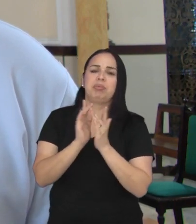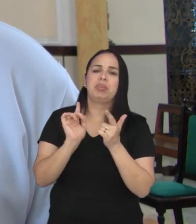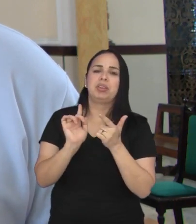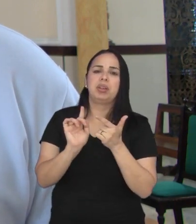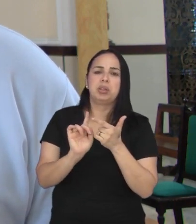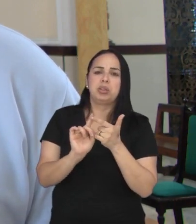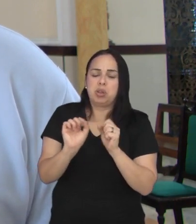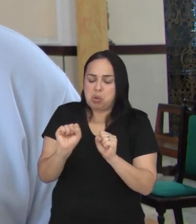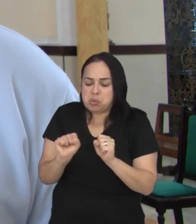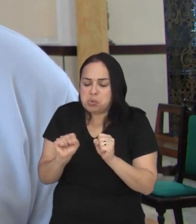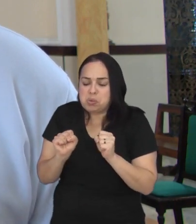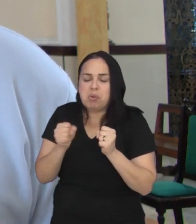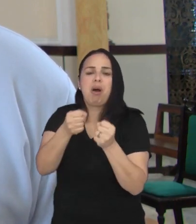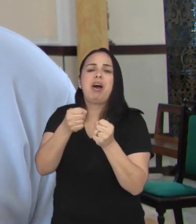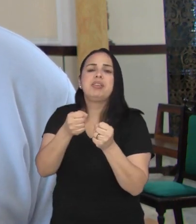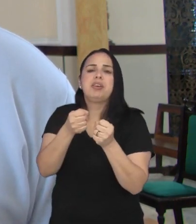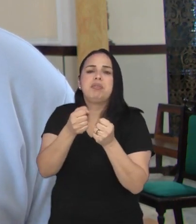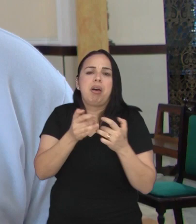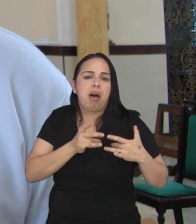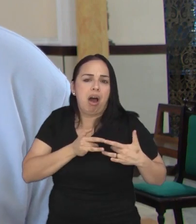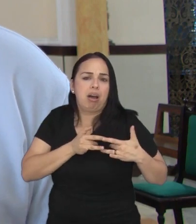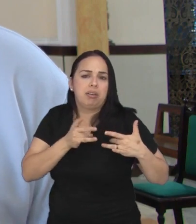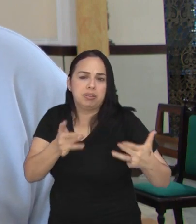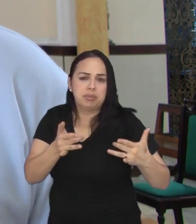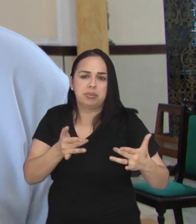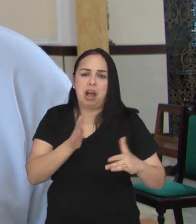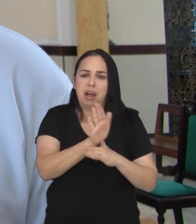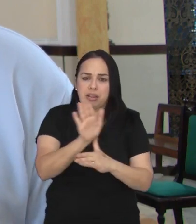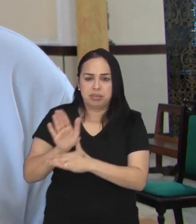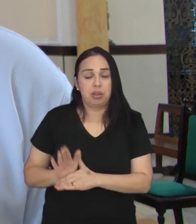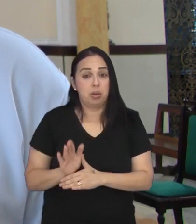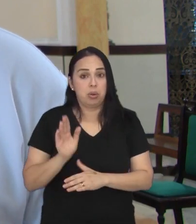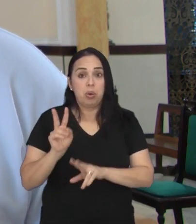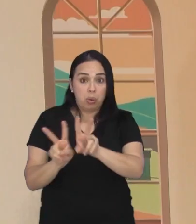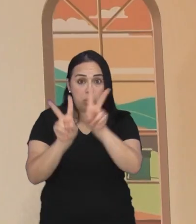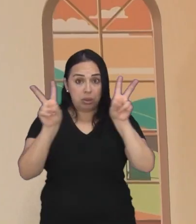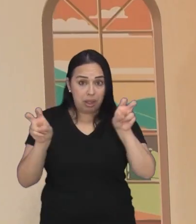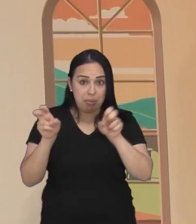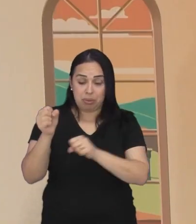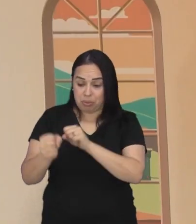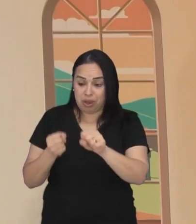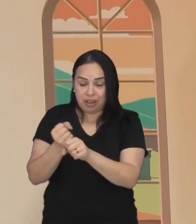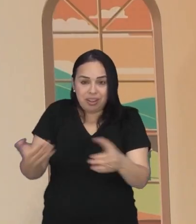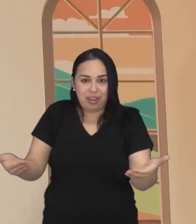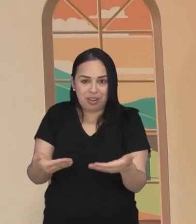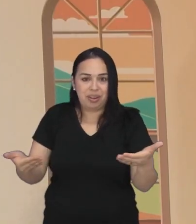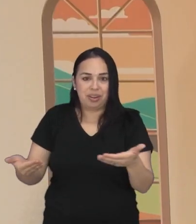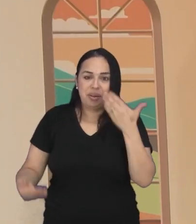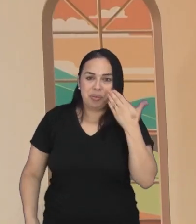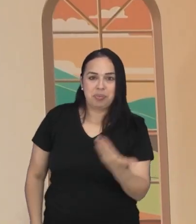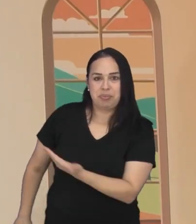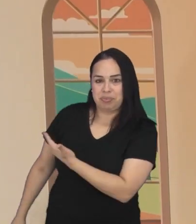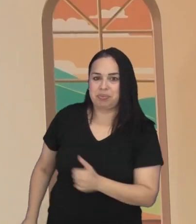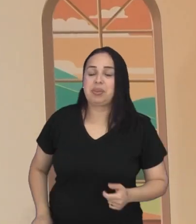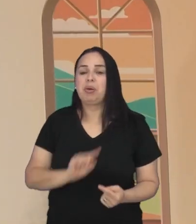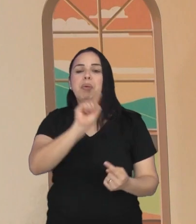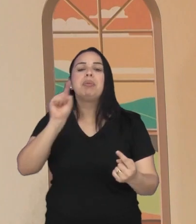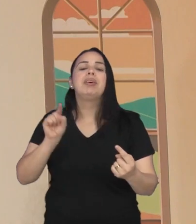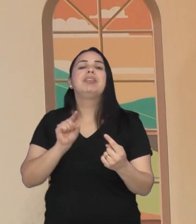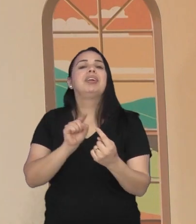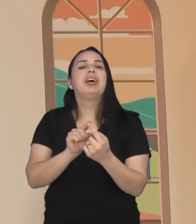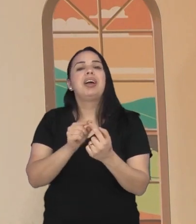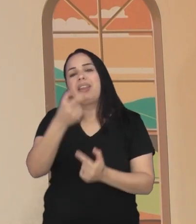na rede pública. As campanhas ajudam muito a conscientização, um olhar diferenciado de uma enfermeira, de